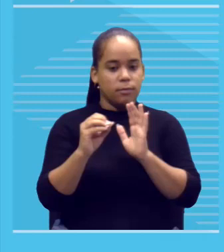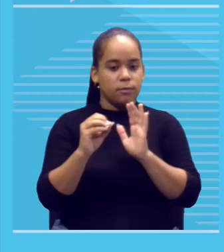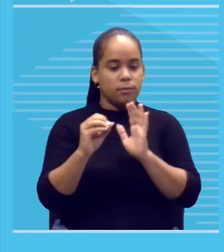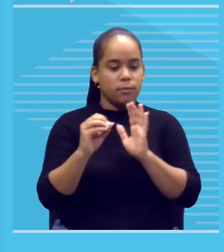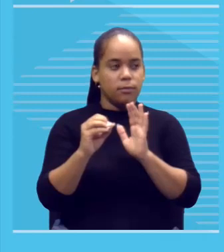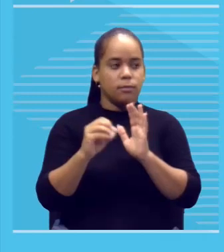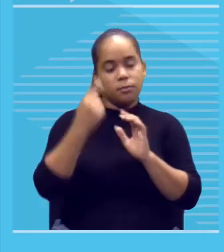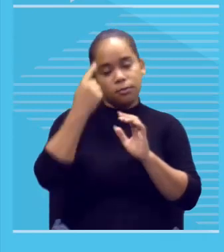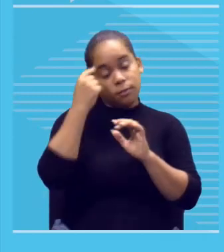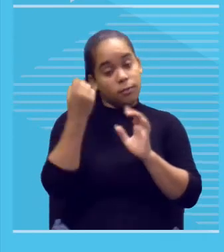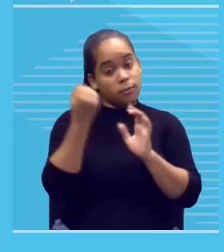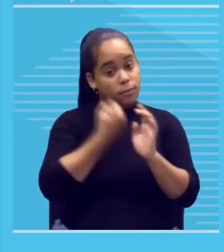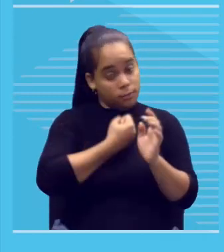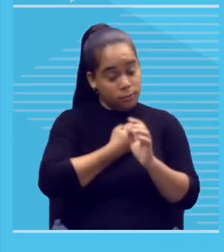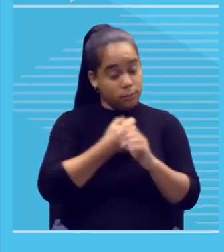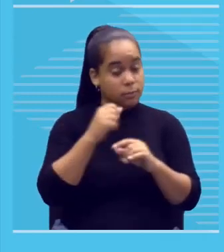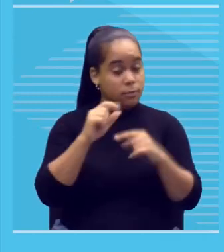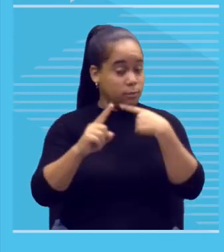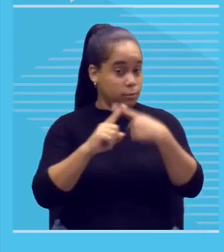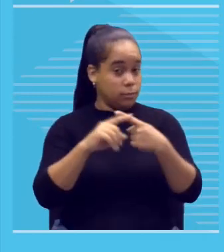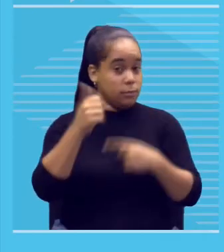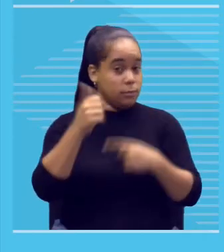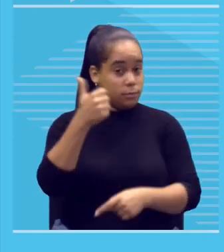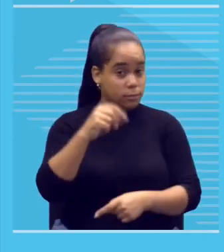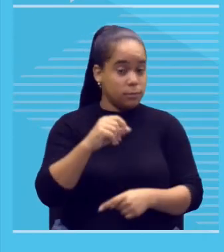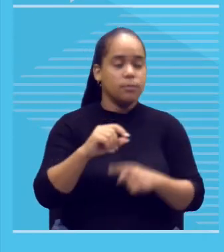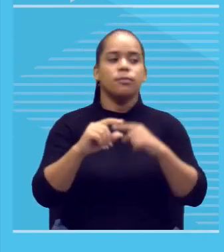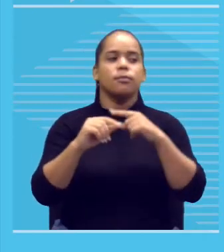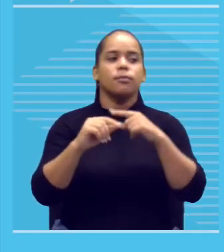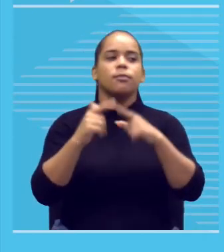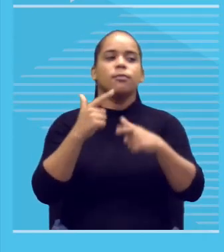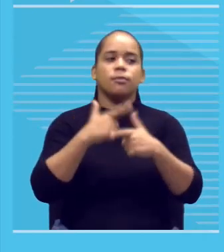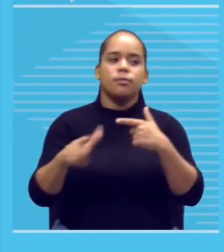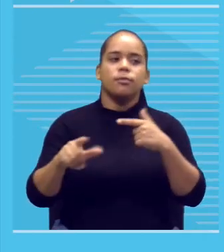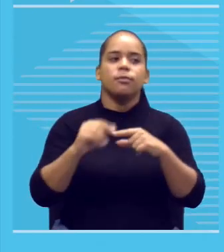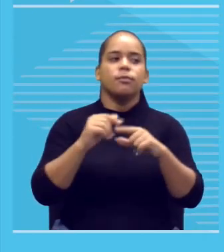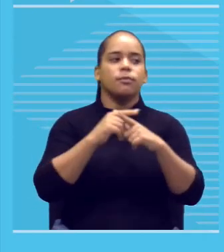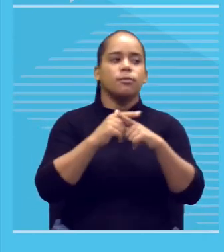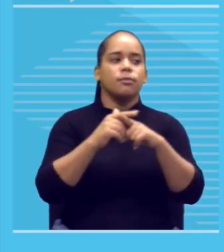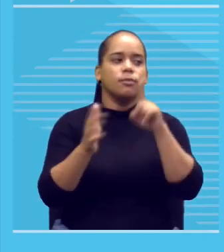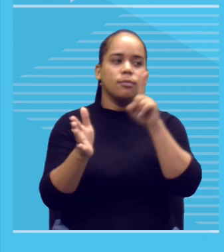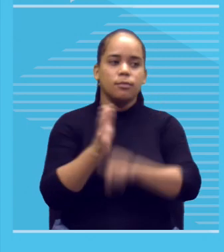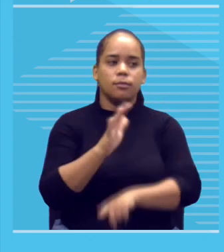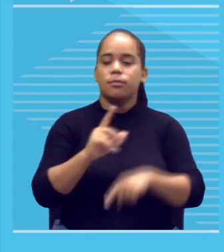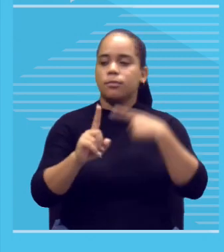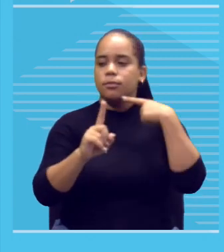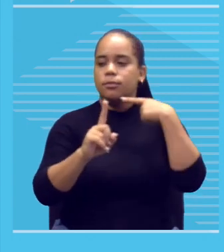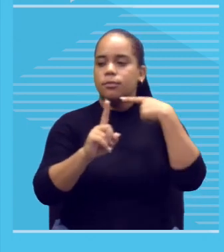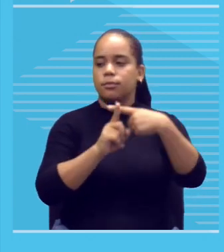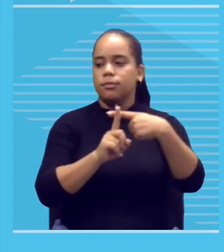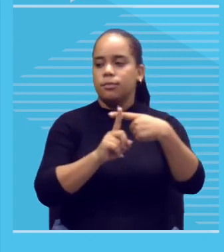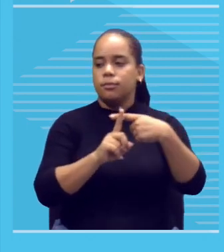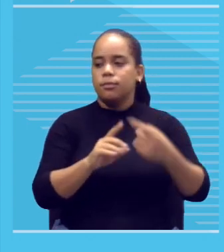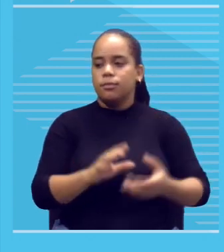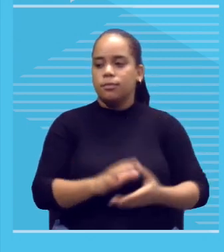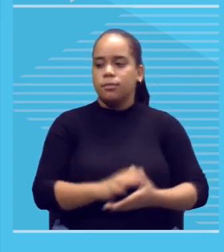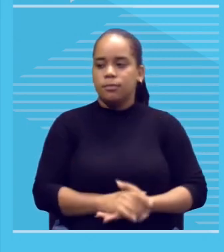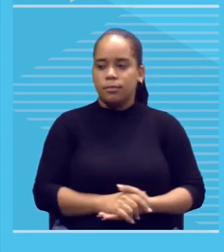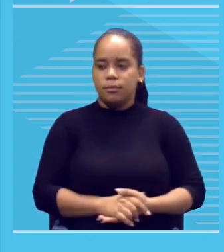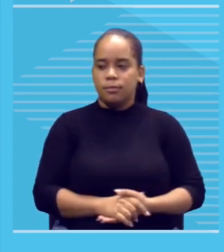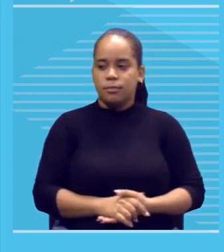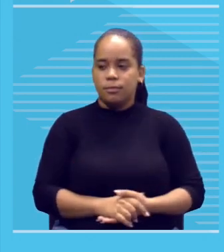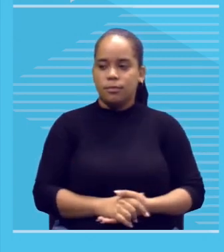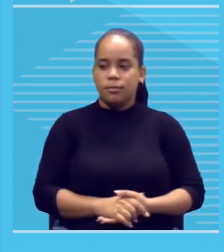me explica por 10 tira tanto soma tanto né divide aí no final a pessoa diz o número que você pensou